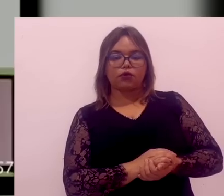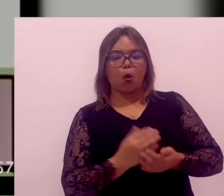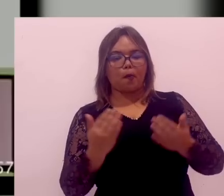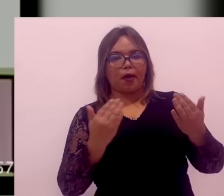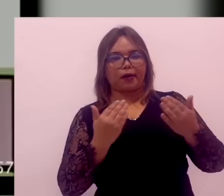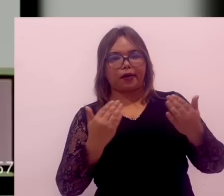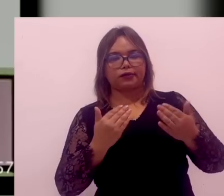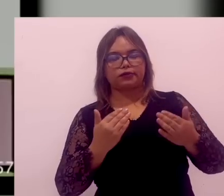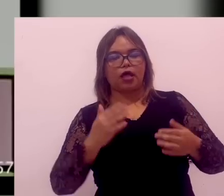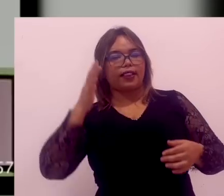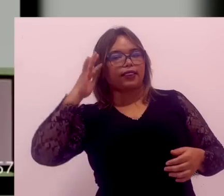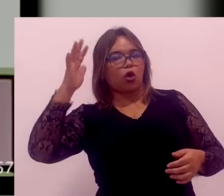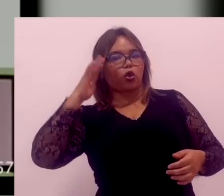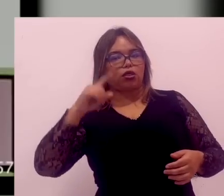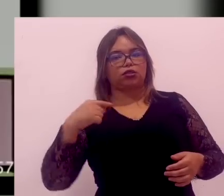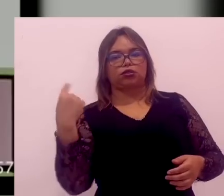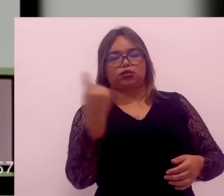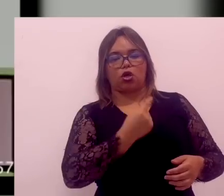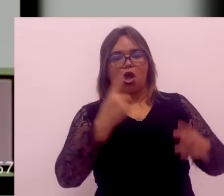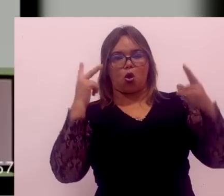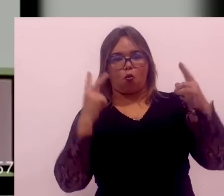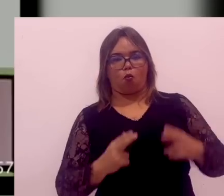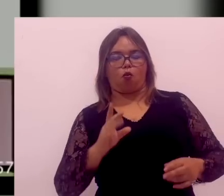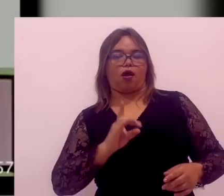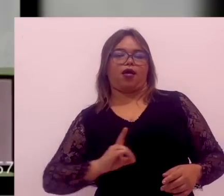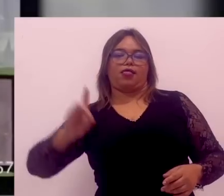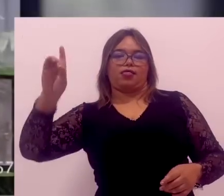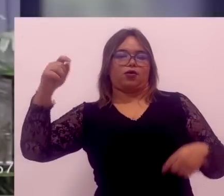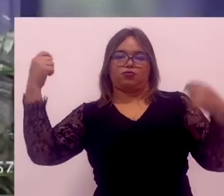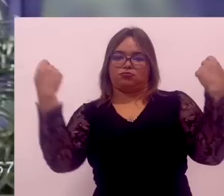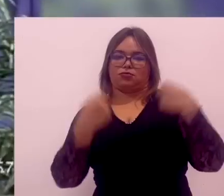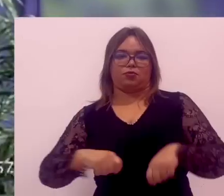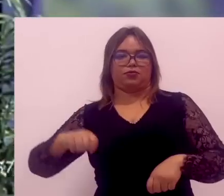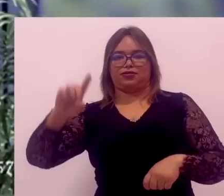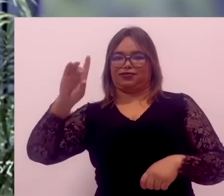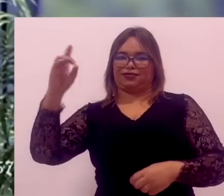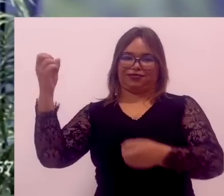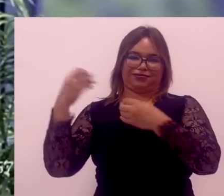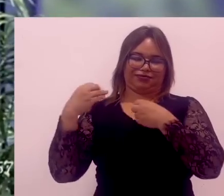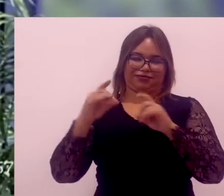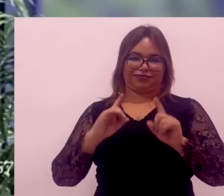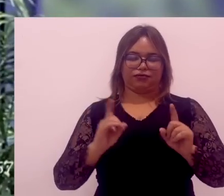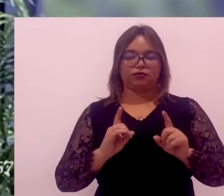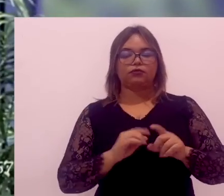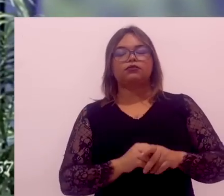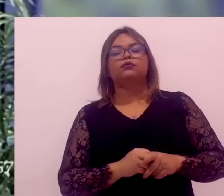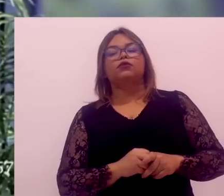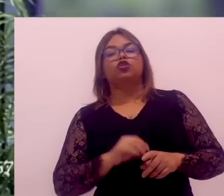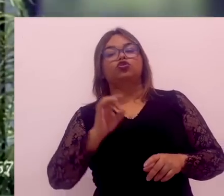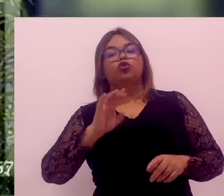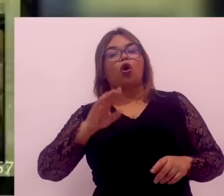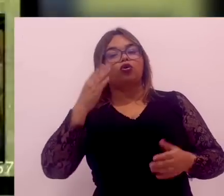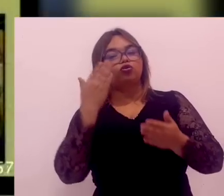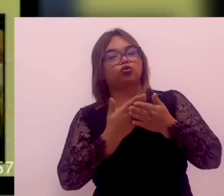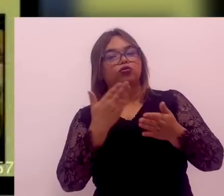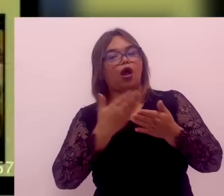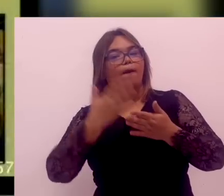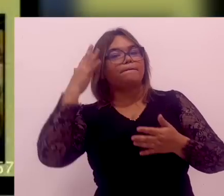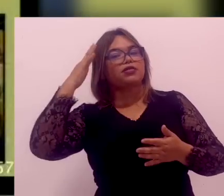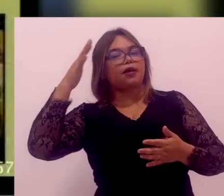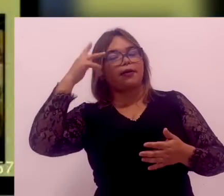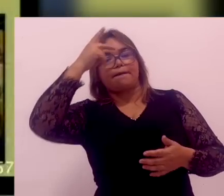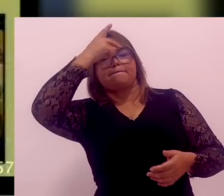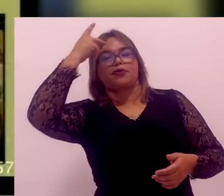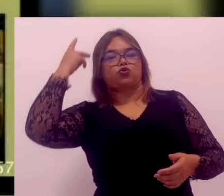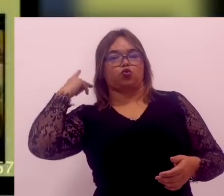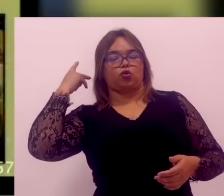do pensamento do homem é a única história que vale a pena estudar. Não se preocupe com as outras, elas estão na biblioteca. Eu fotografei este